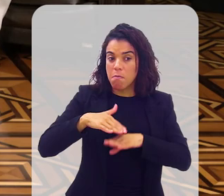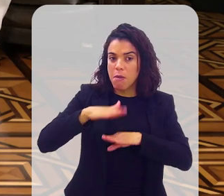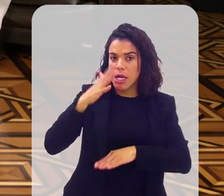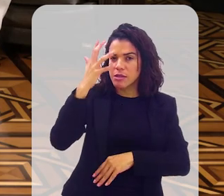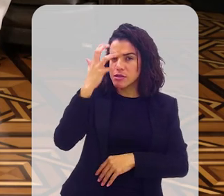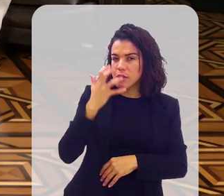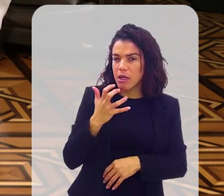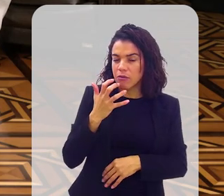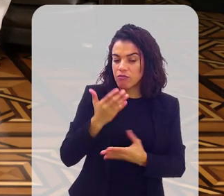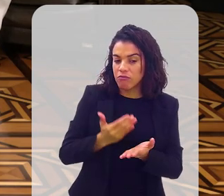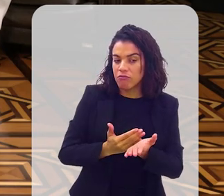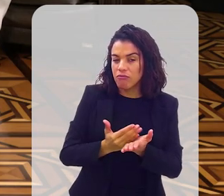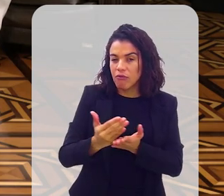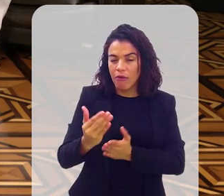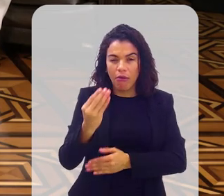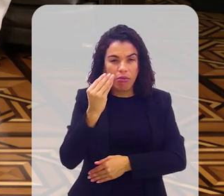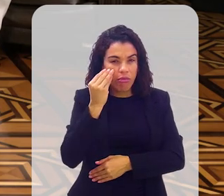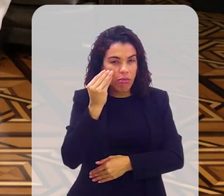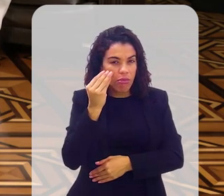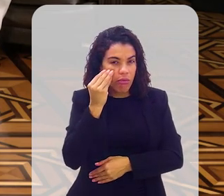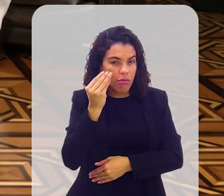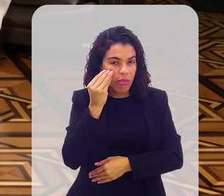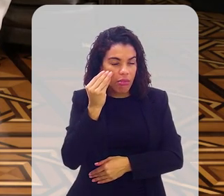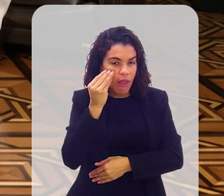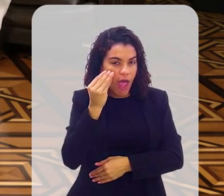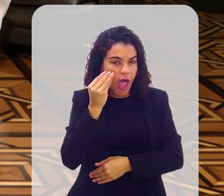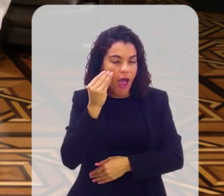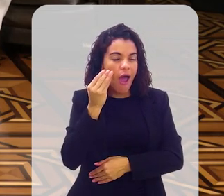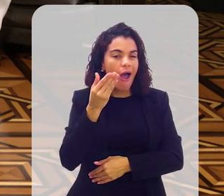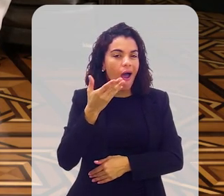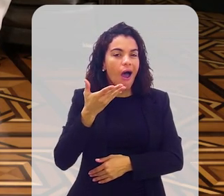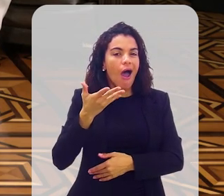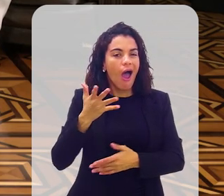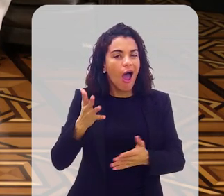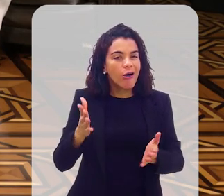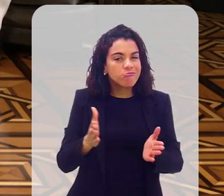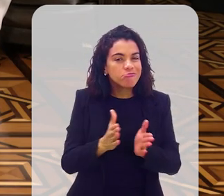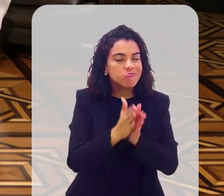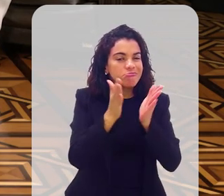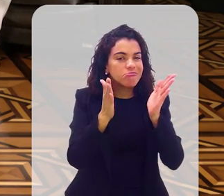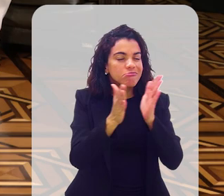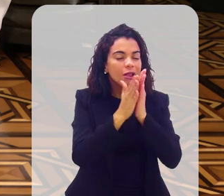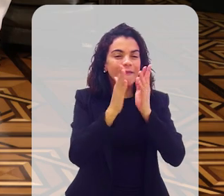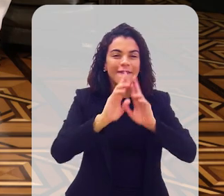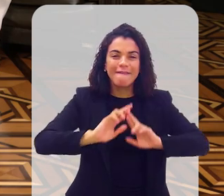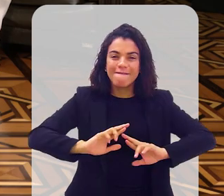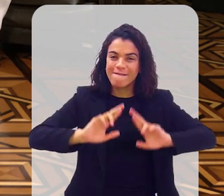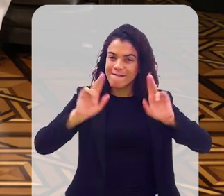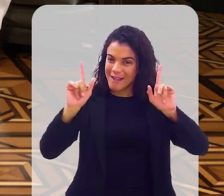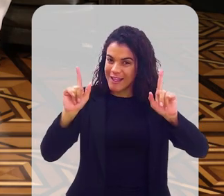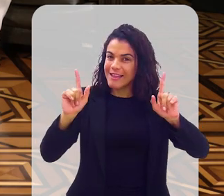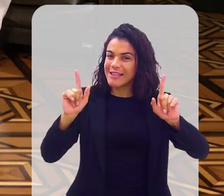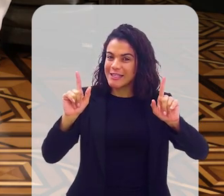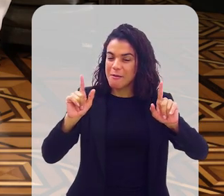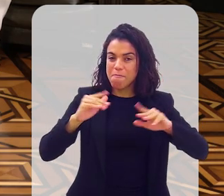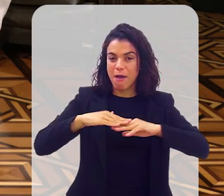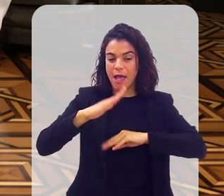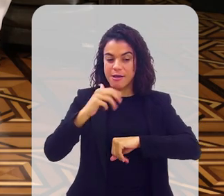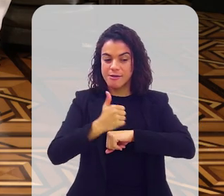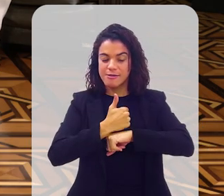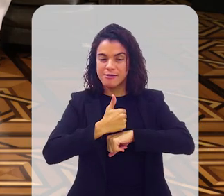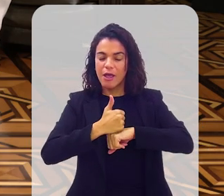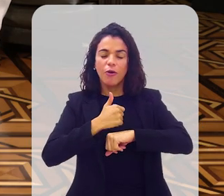mais a sério. Vou começar a tentar a entrar realmente e glorificar de uma forma mais broadcast,